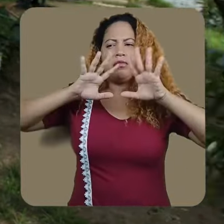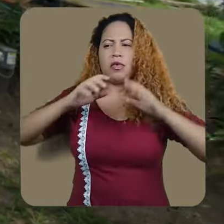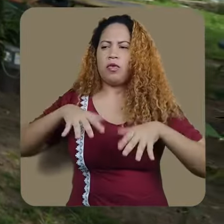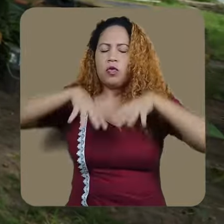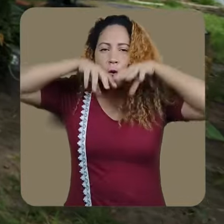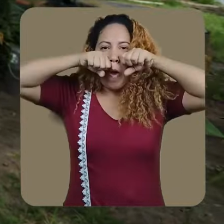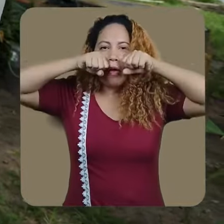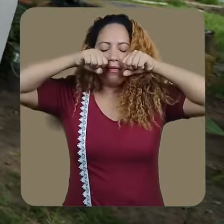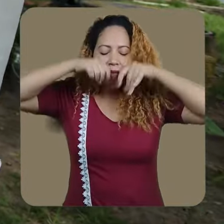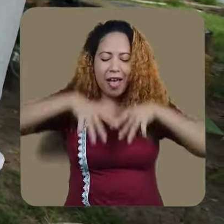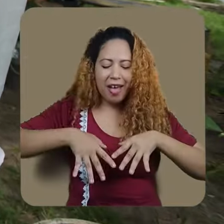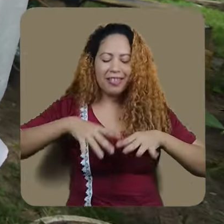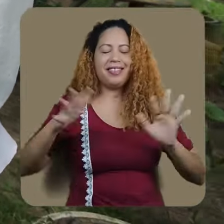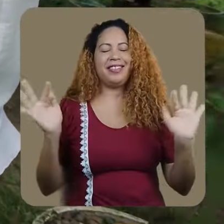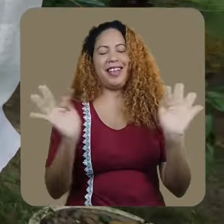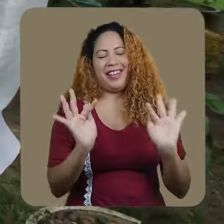conversar.